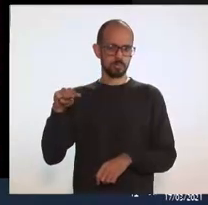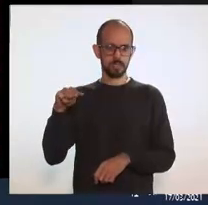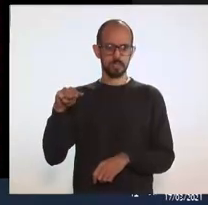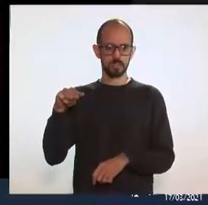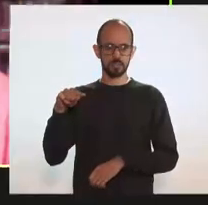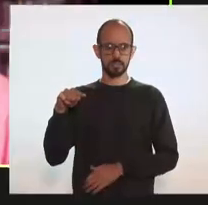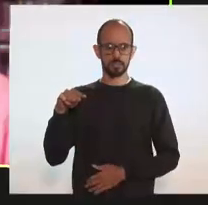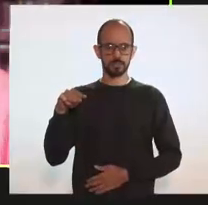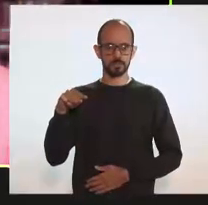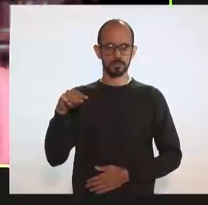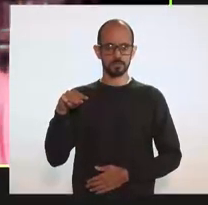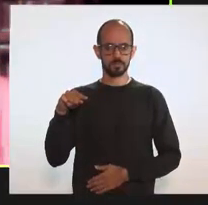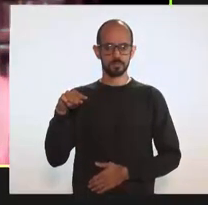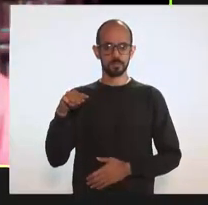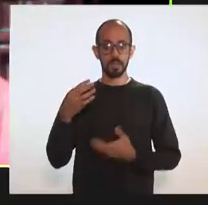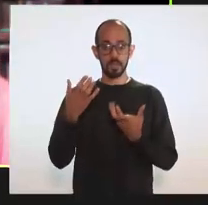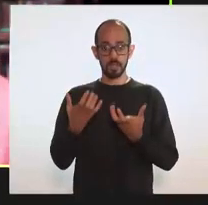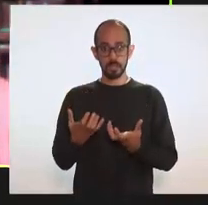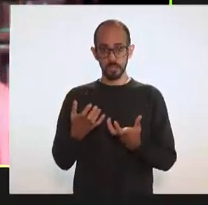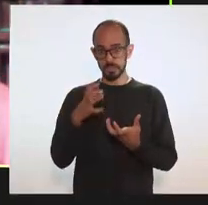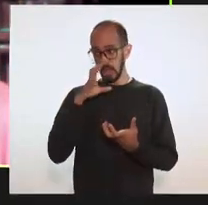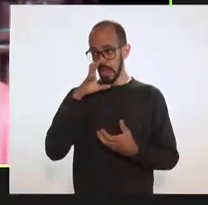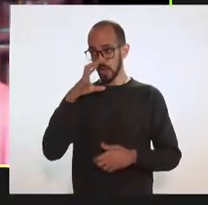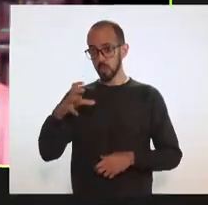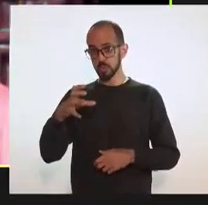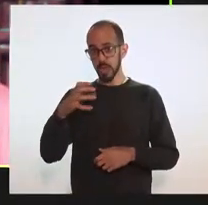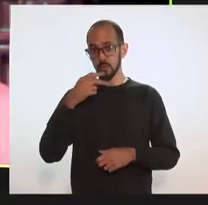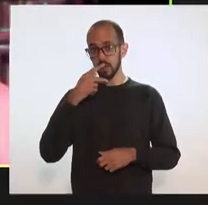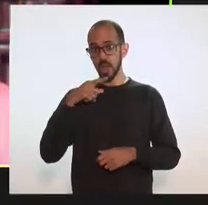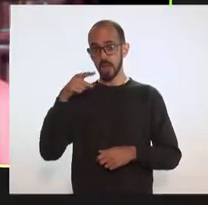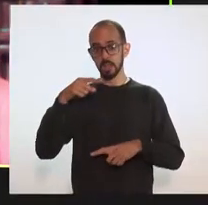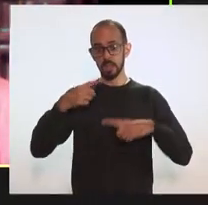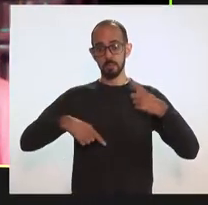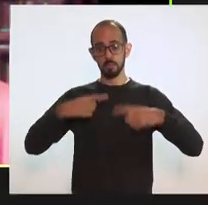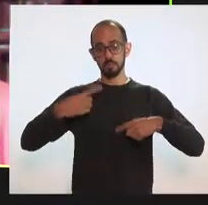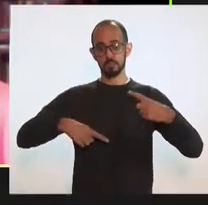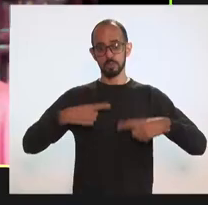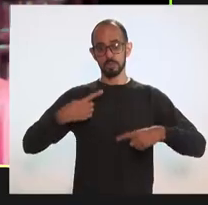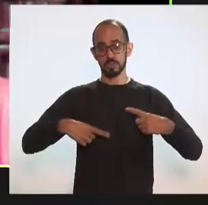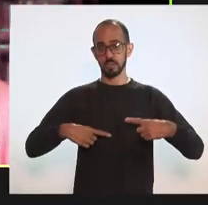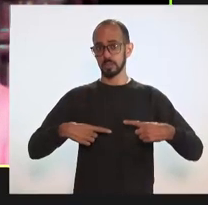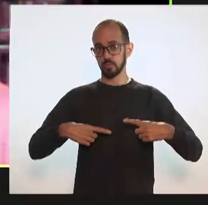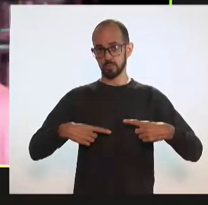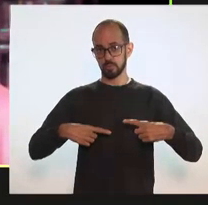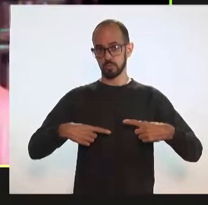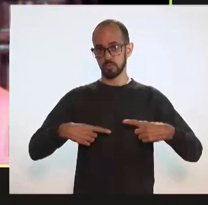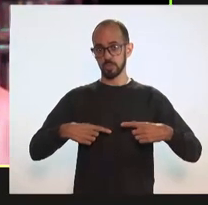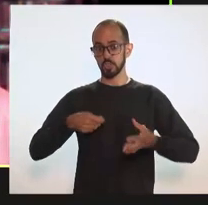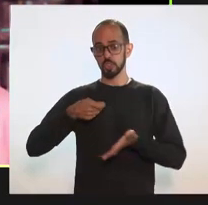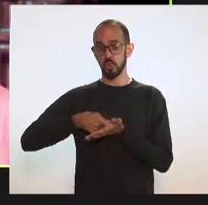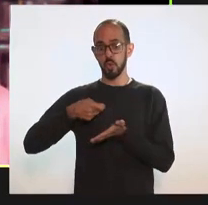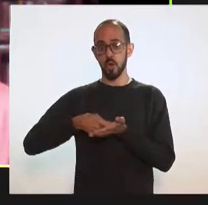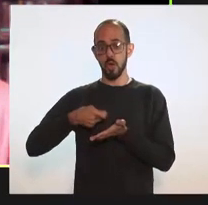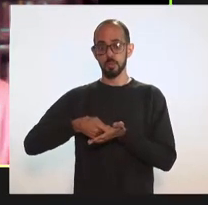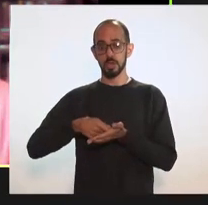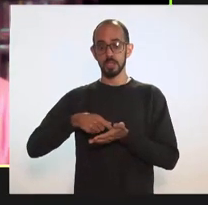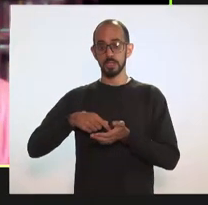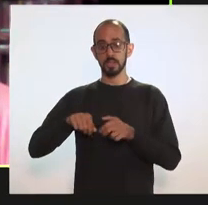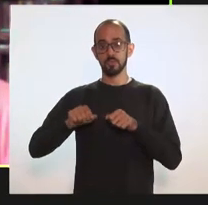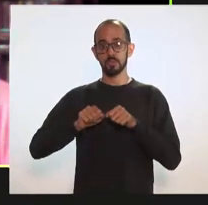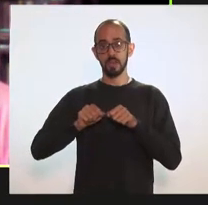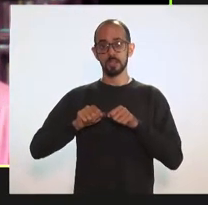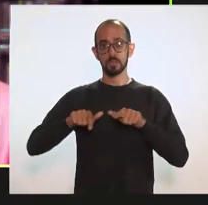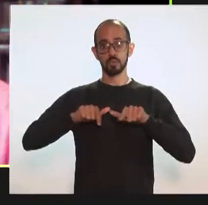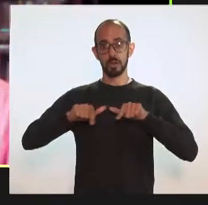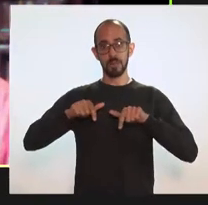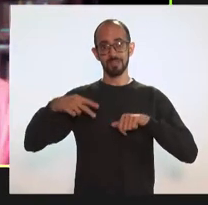e é fiz nos acusar está poetizando a falta da vacina o que a gente cobra que ele passa o trabalho dele ele é